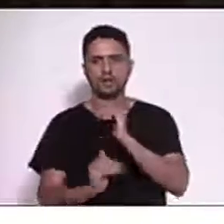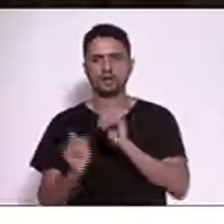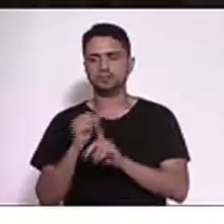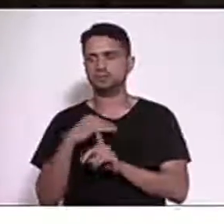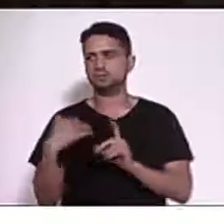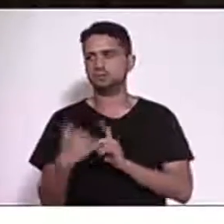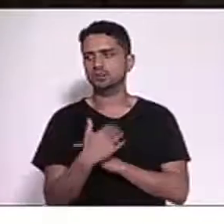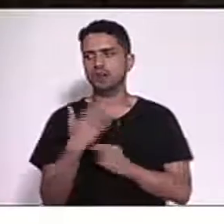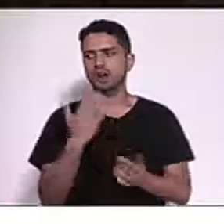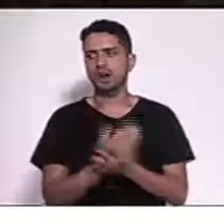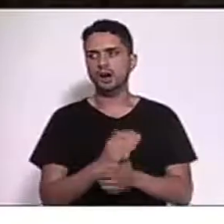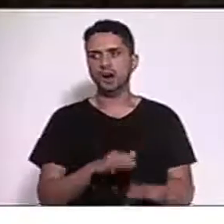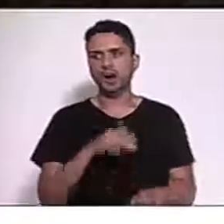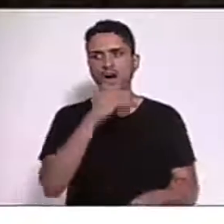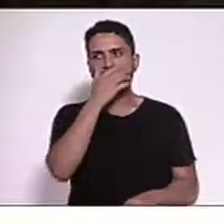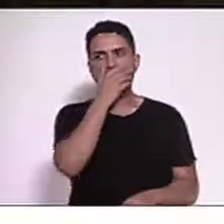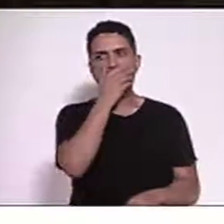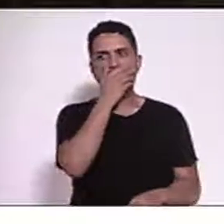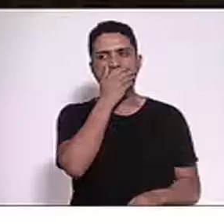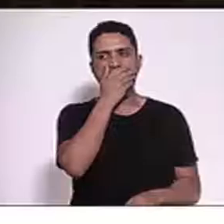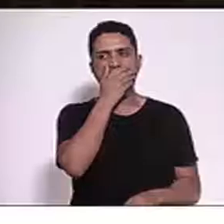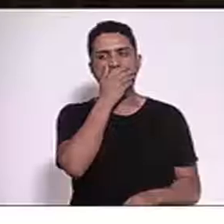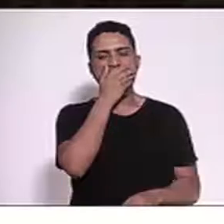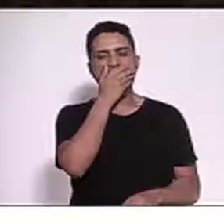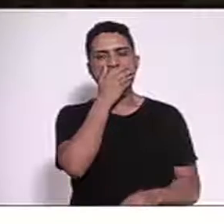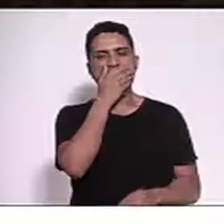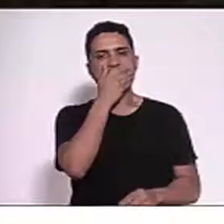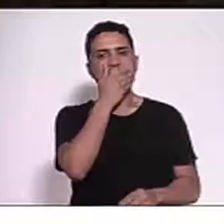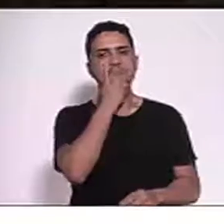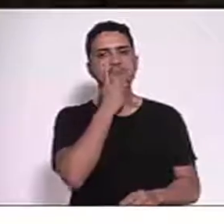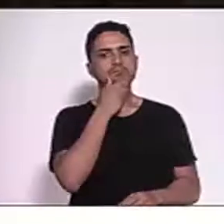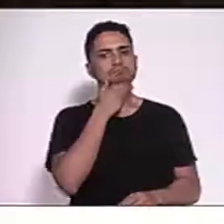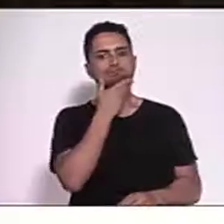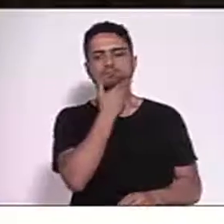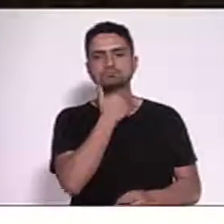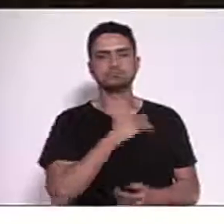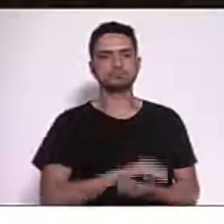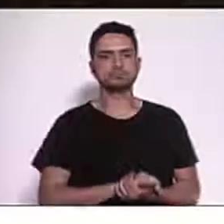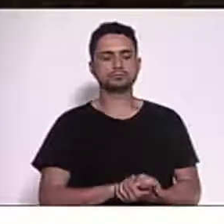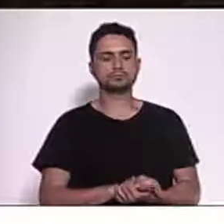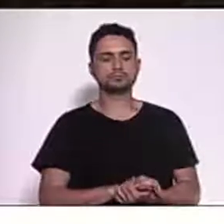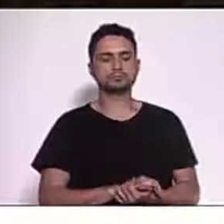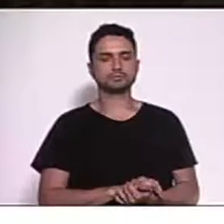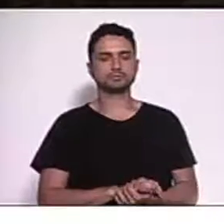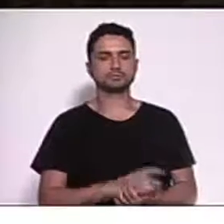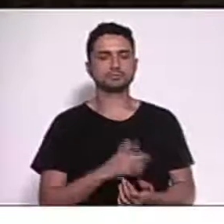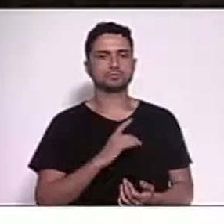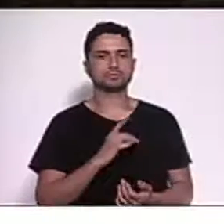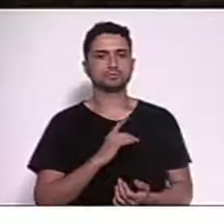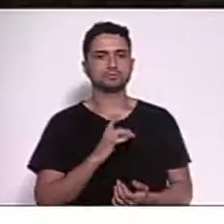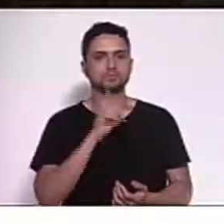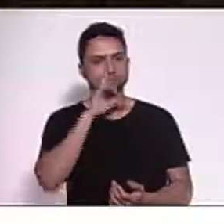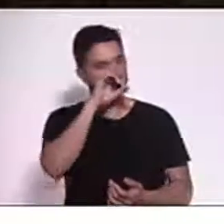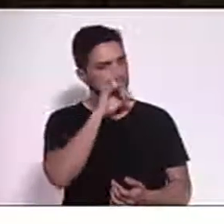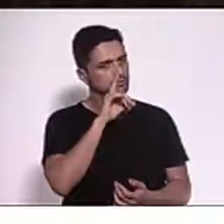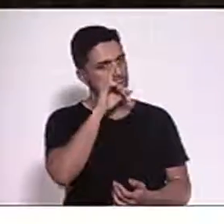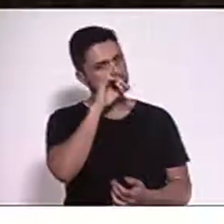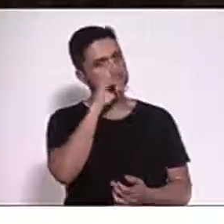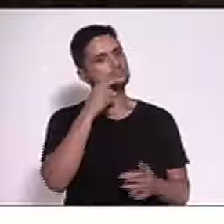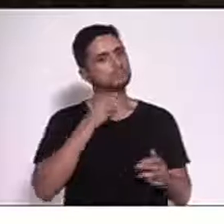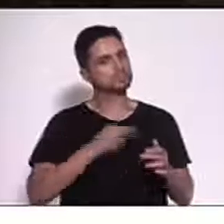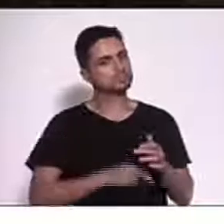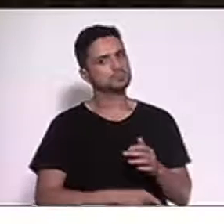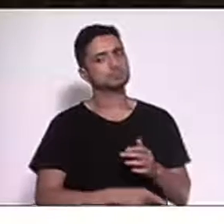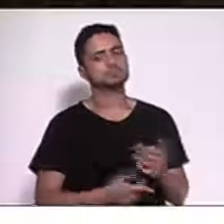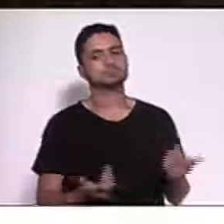mais esse fosso se alargando, já chegando numa verdadeira